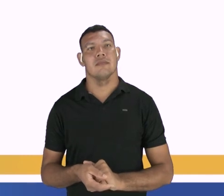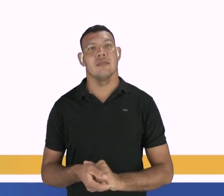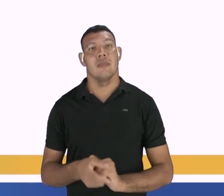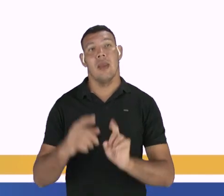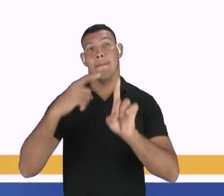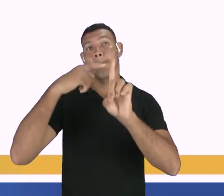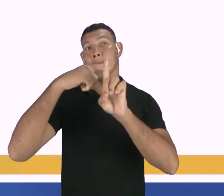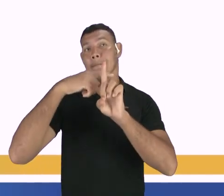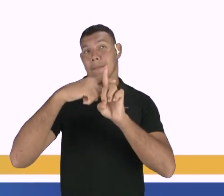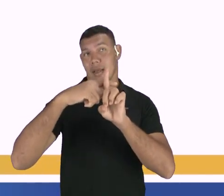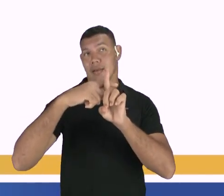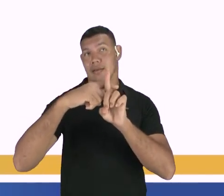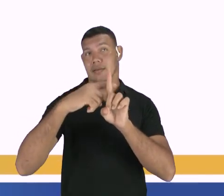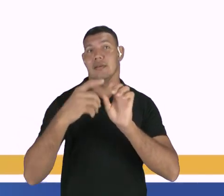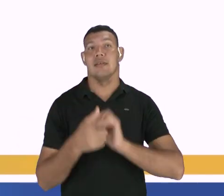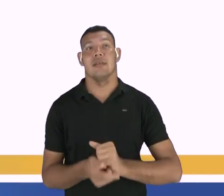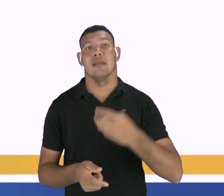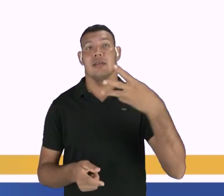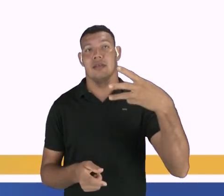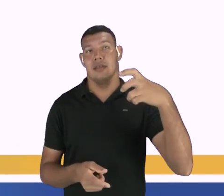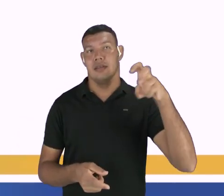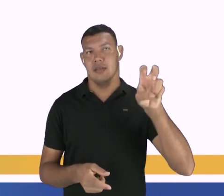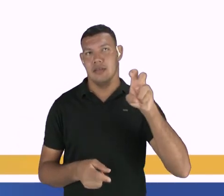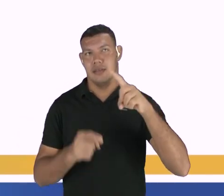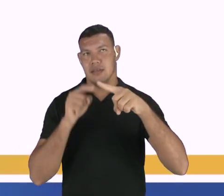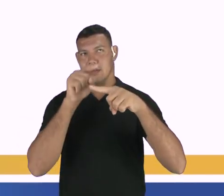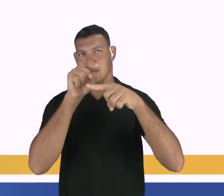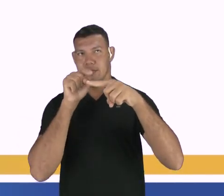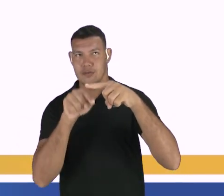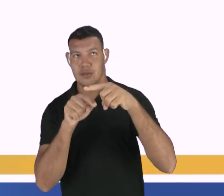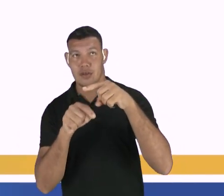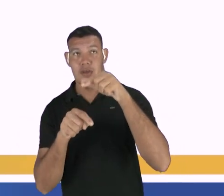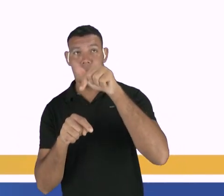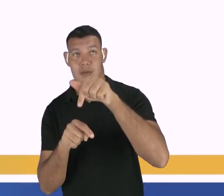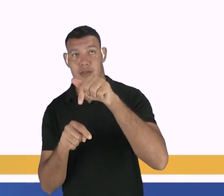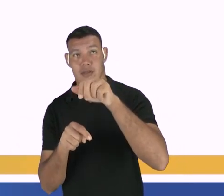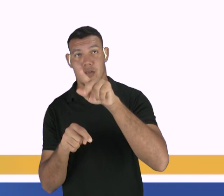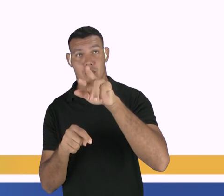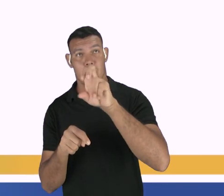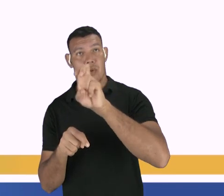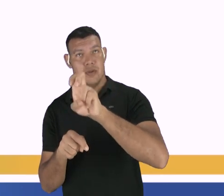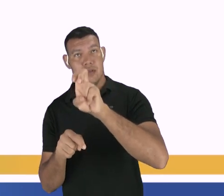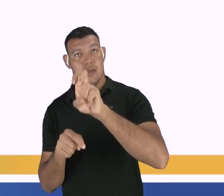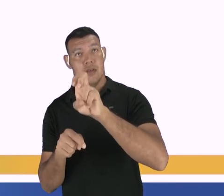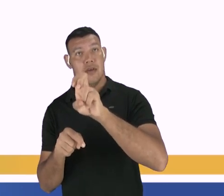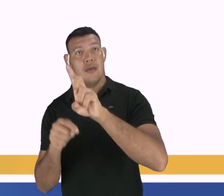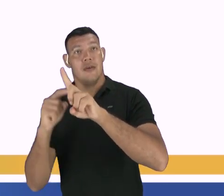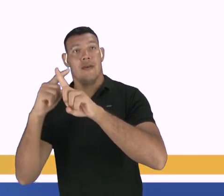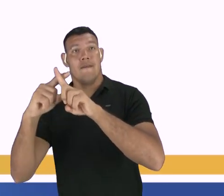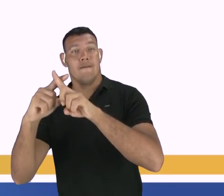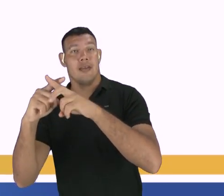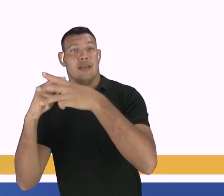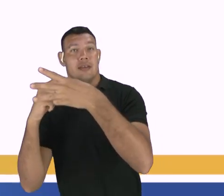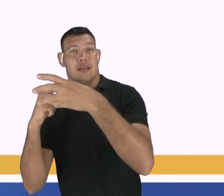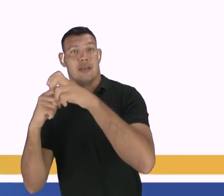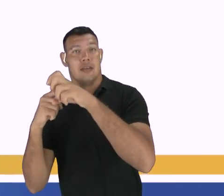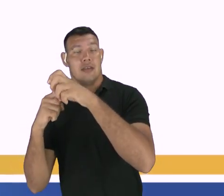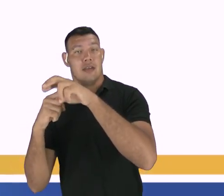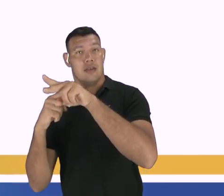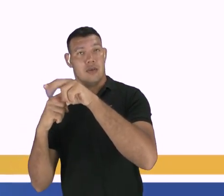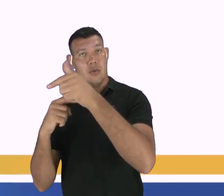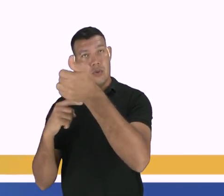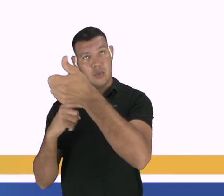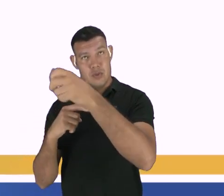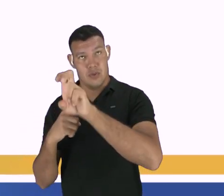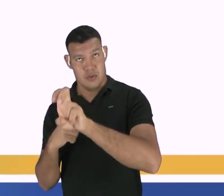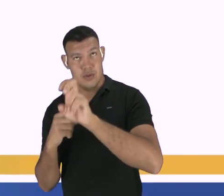numerador. 35 dividido para 7 dá 5. 5 vezes 3, 15. 15 mais